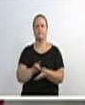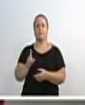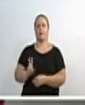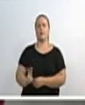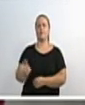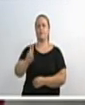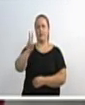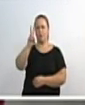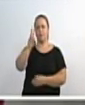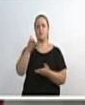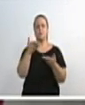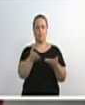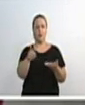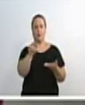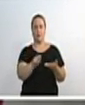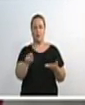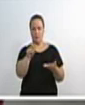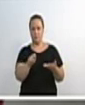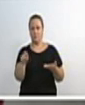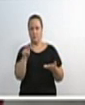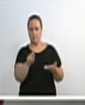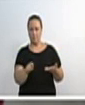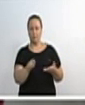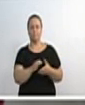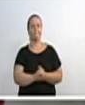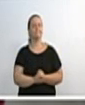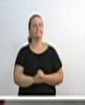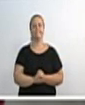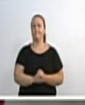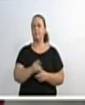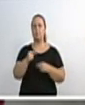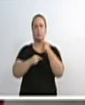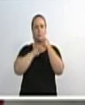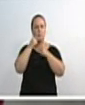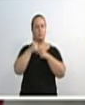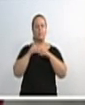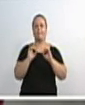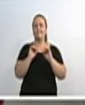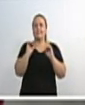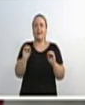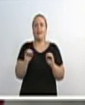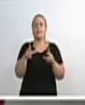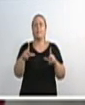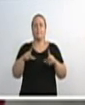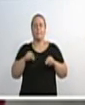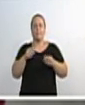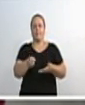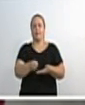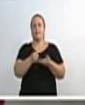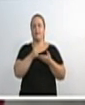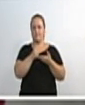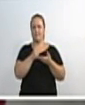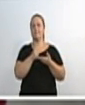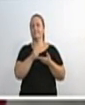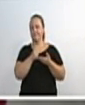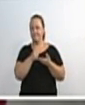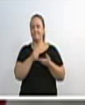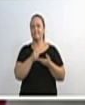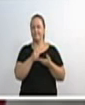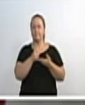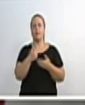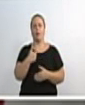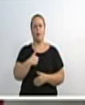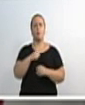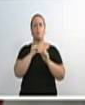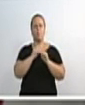o trabalho das nossas associações de moradores, não tenho dúvida que merece o nosso apoio aqui nesta casa. Eu posso falar com conhecimento de